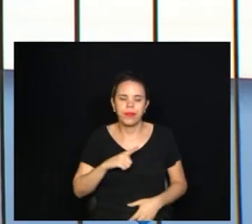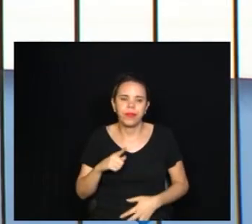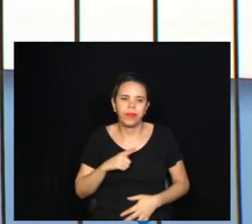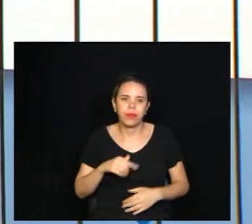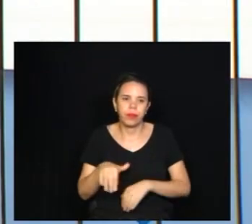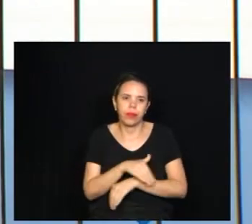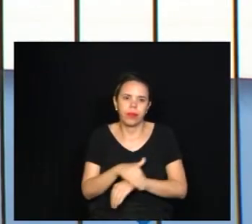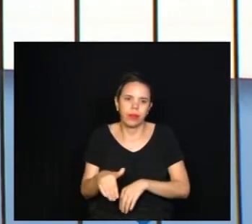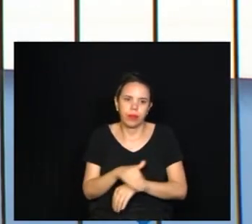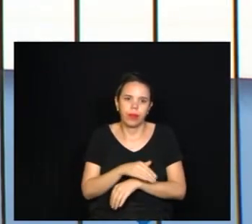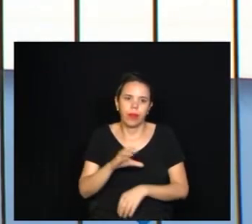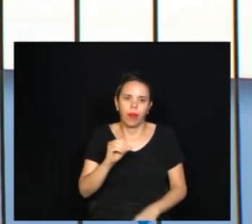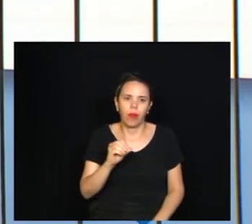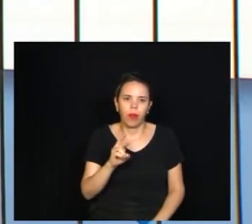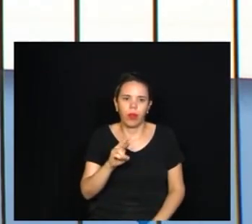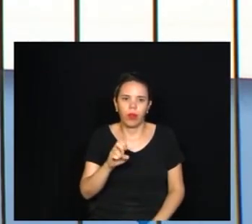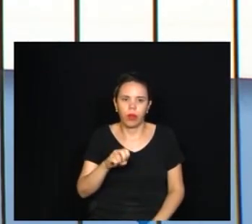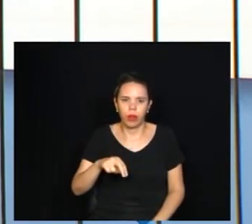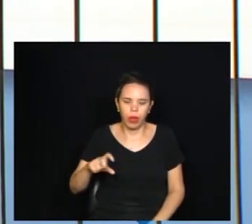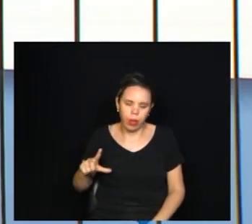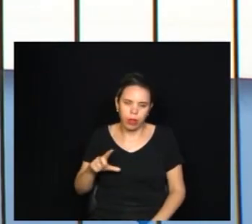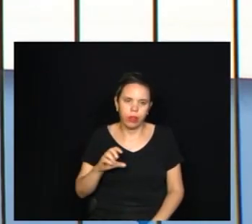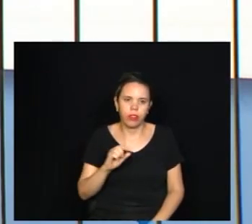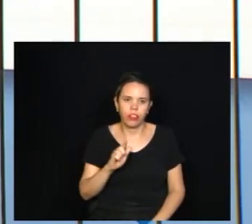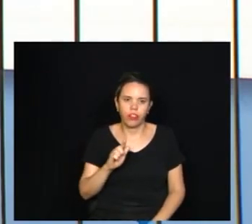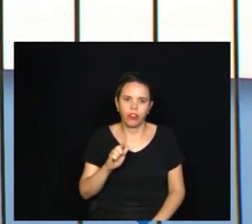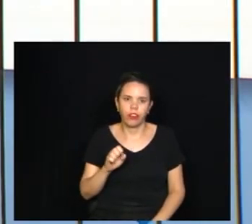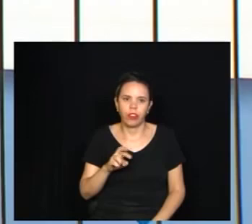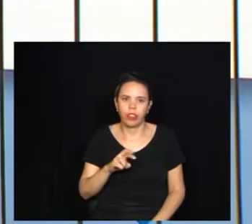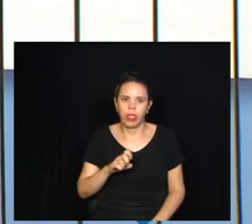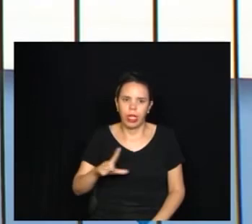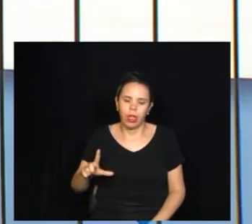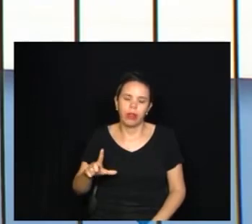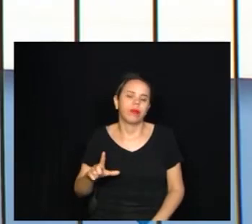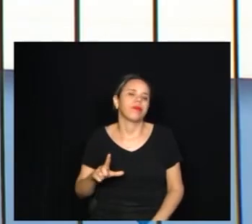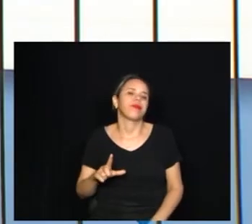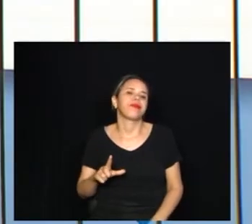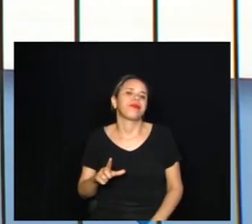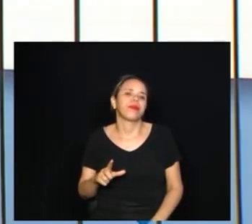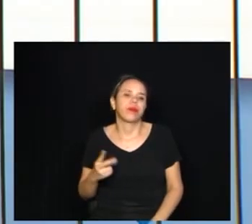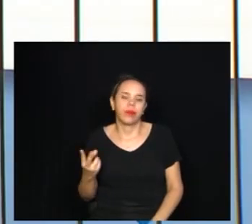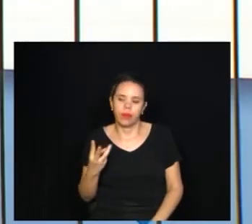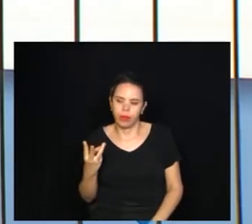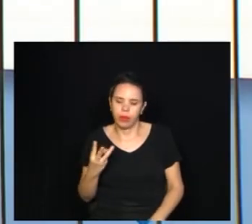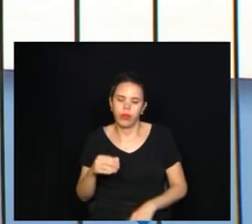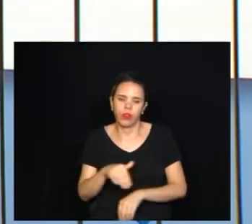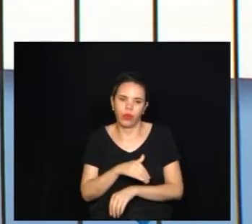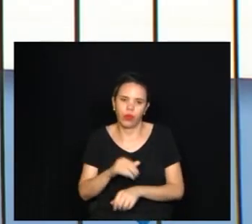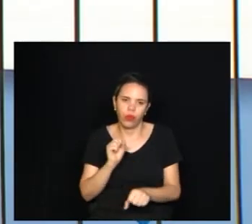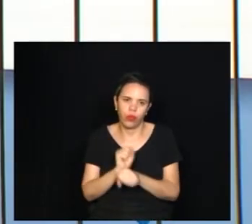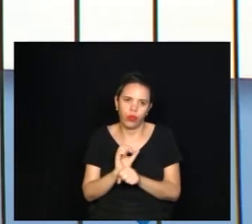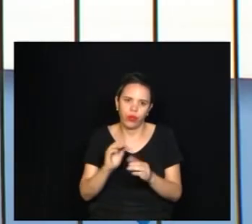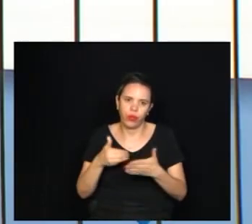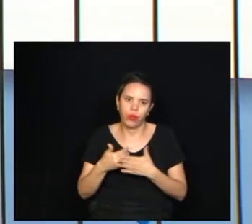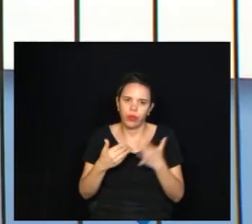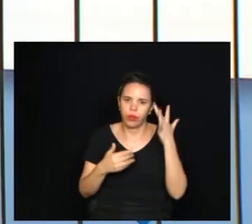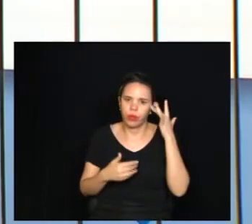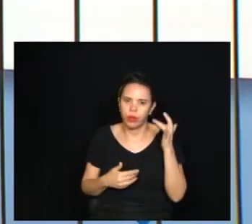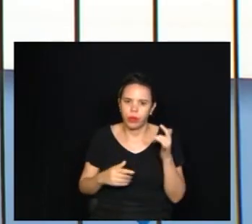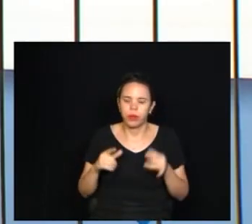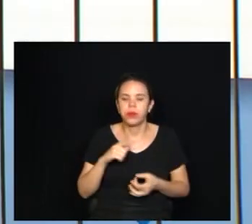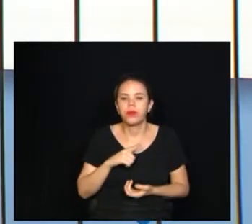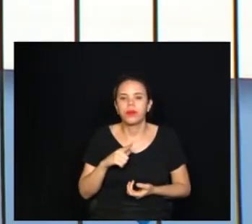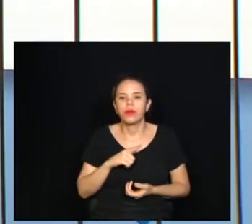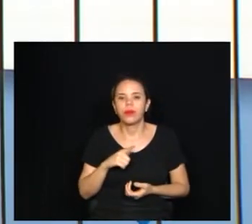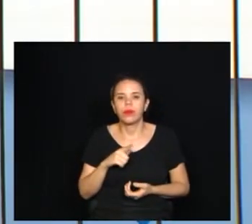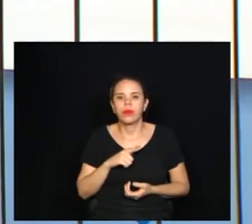Rua Coronel Quirino com General Osório e a Coronel Quirino com a Conceição interditadas. E amanhã nós